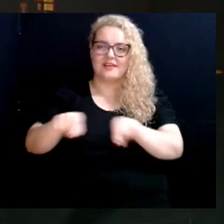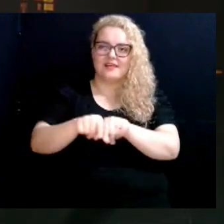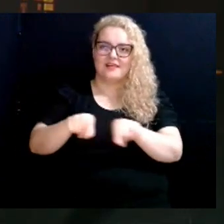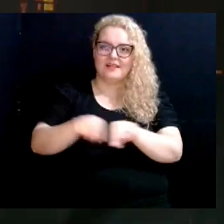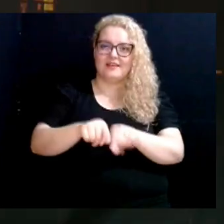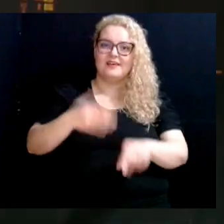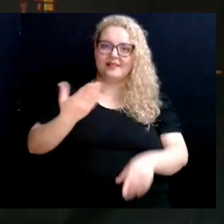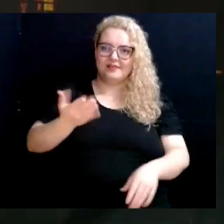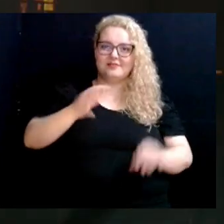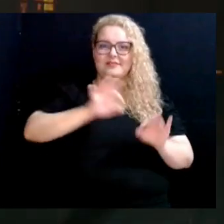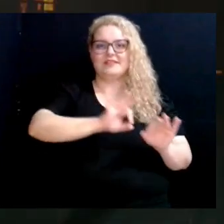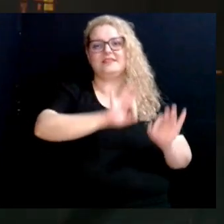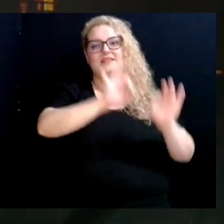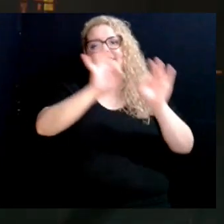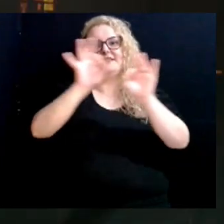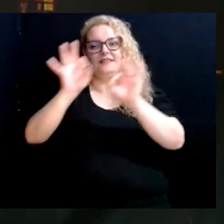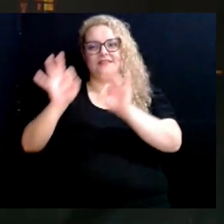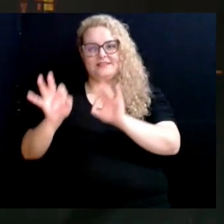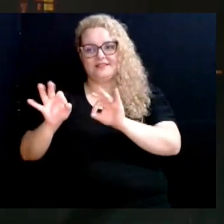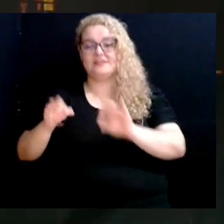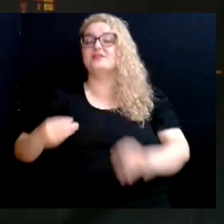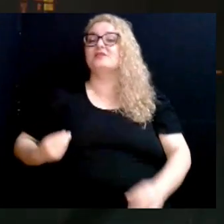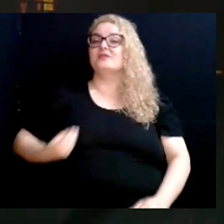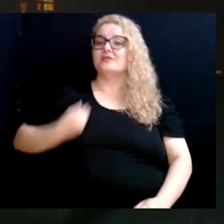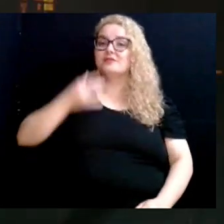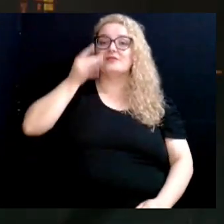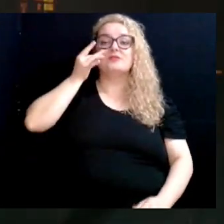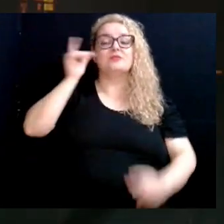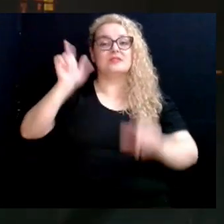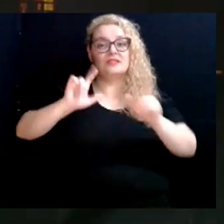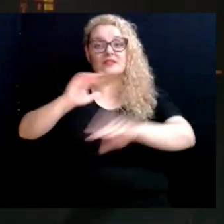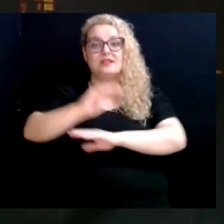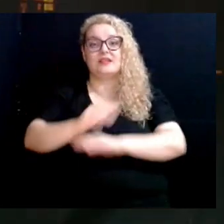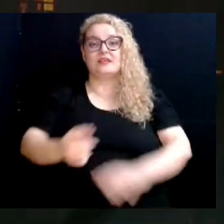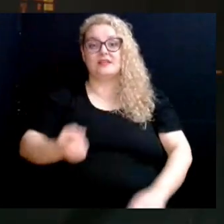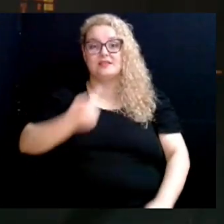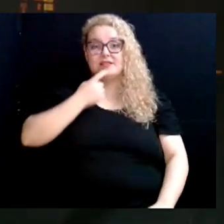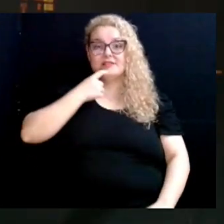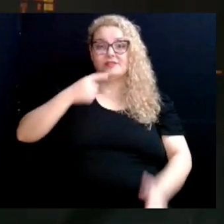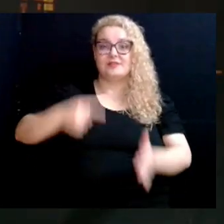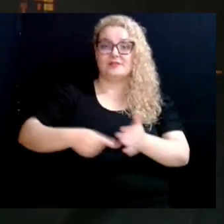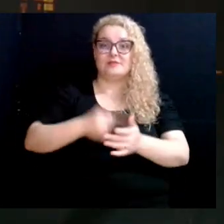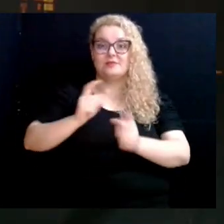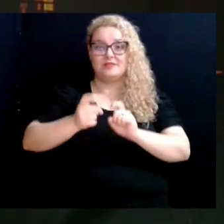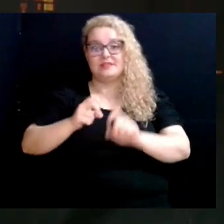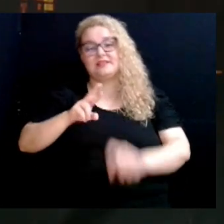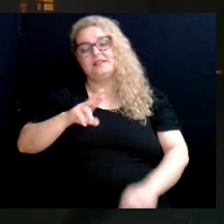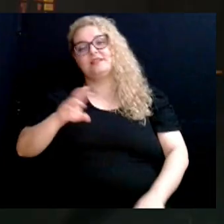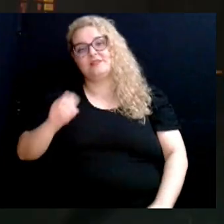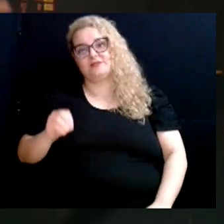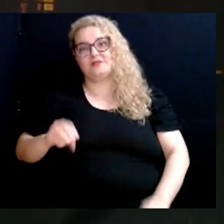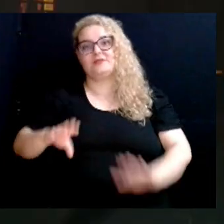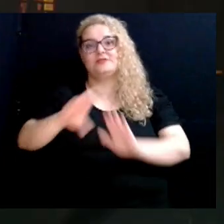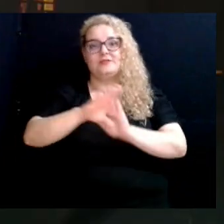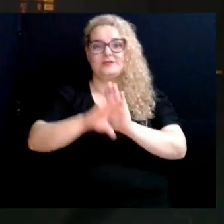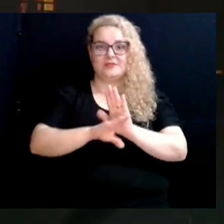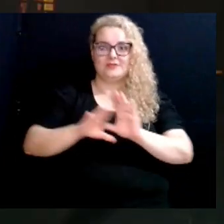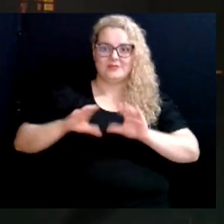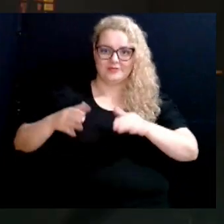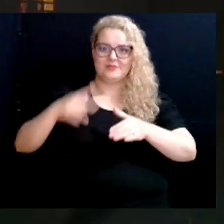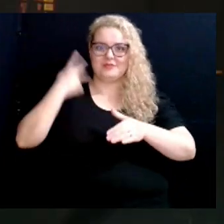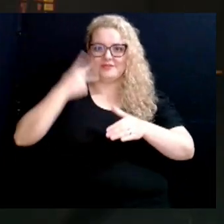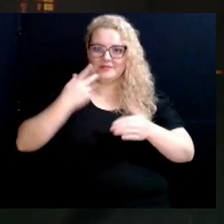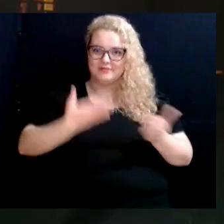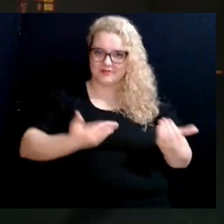você acompanha ao vivo pela TV Câmara Campinas a primeira reunião ordinária do programa Parlamento